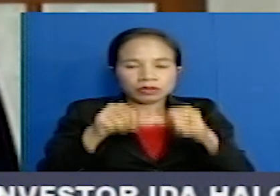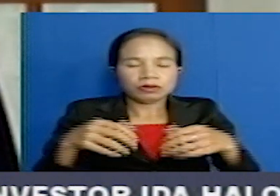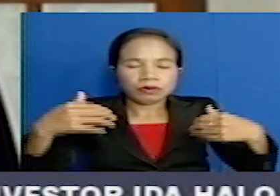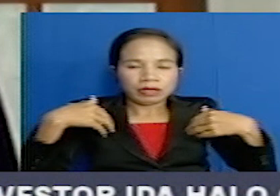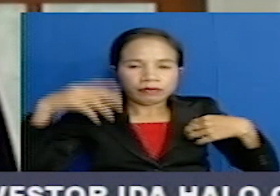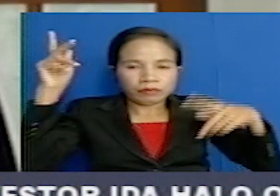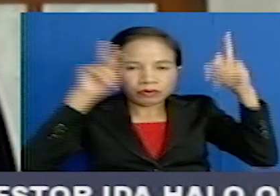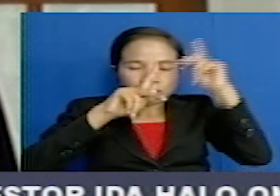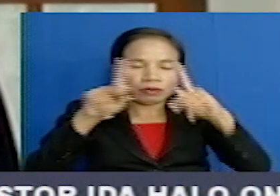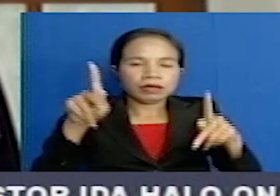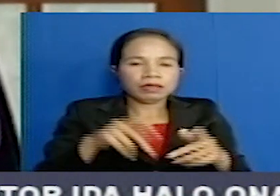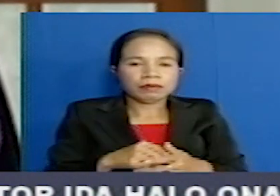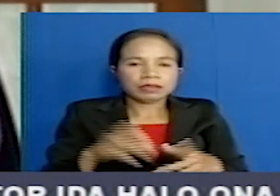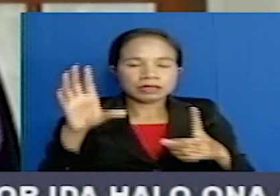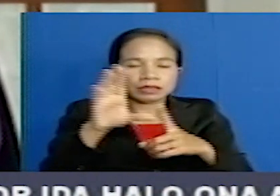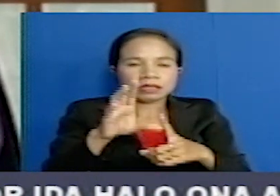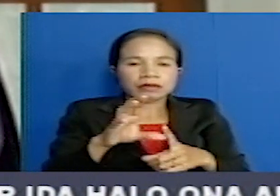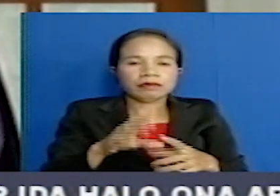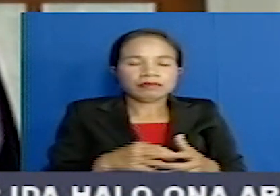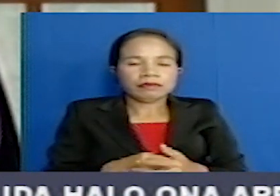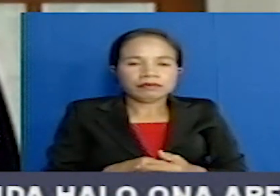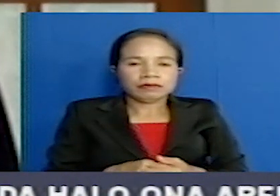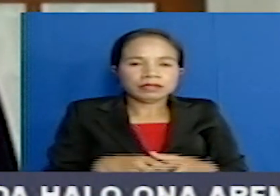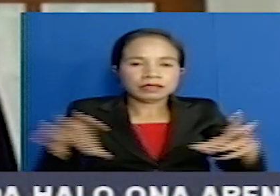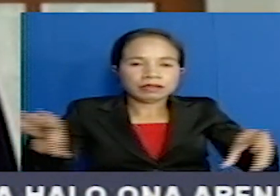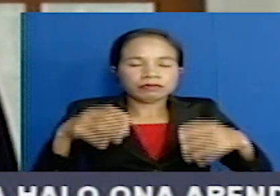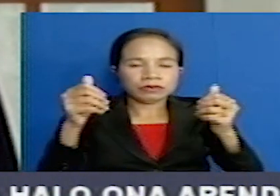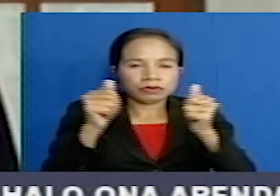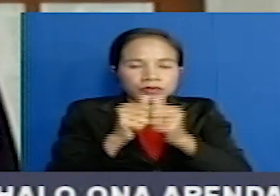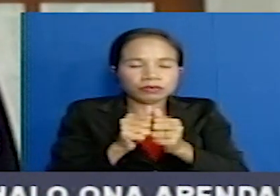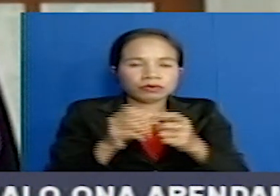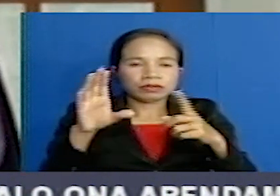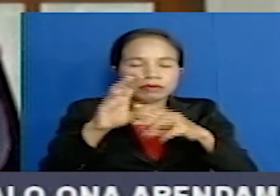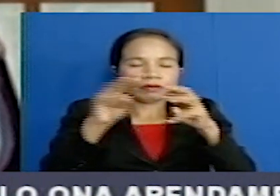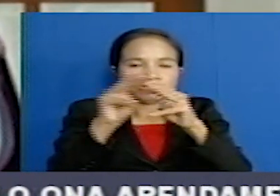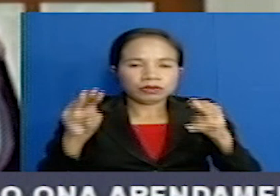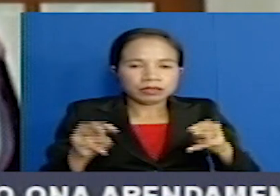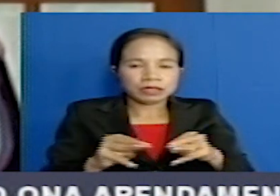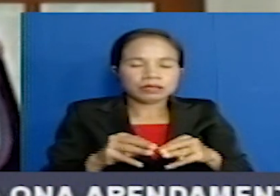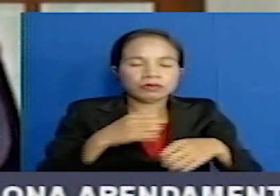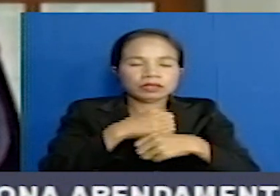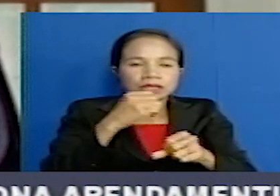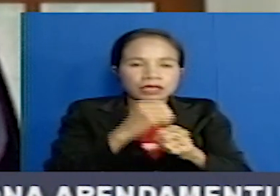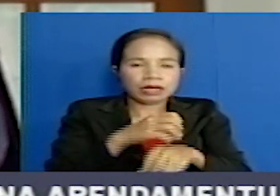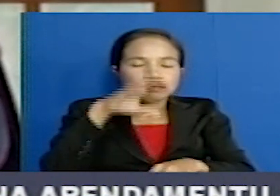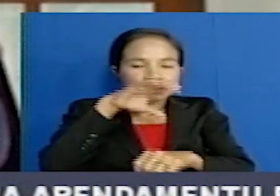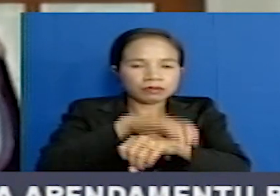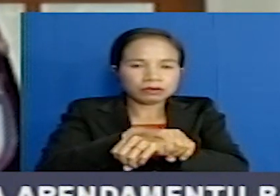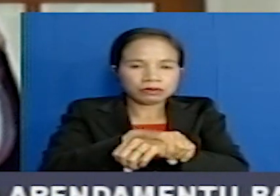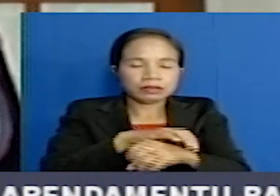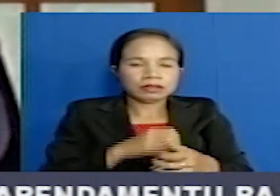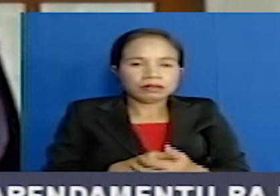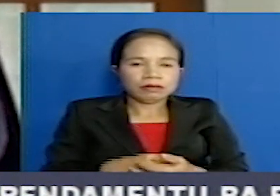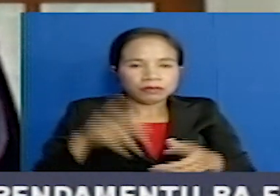problema, mas o comando esquadra se coordena com o comando município, se rala a capturação massal.